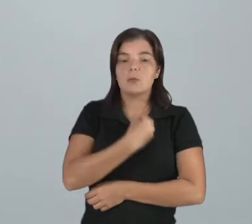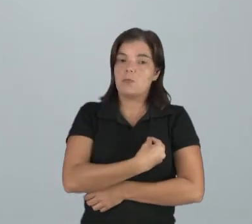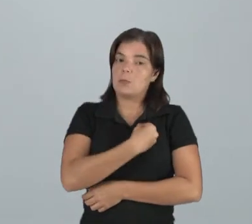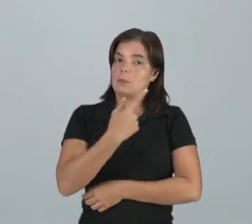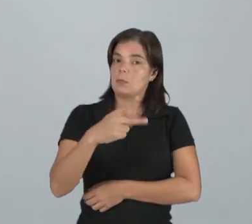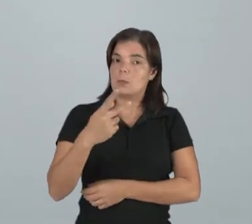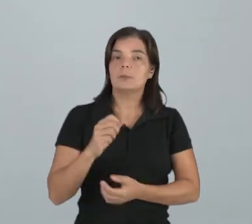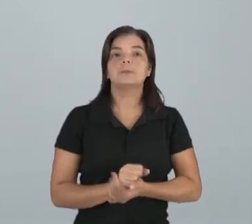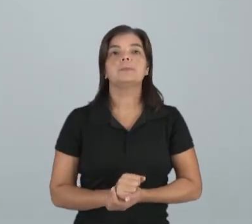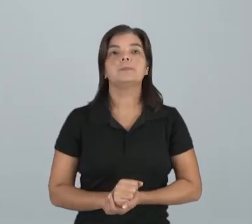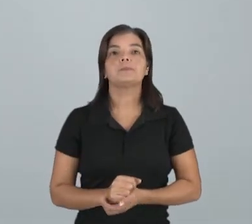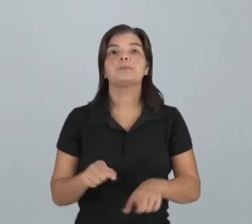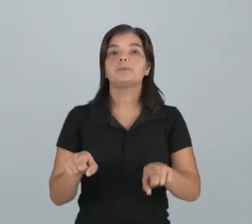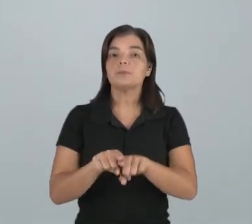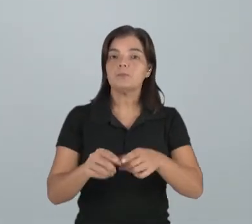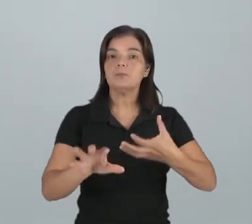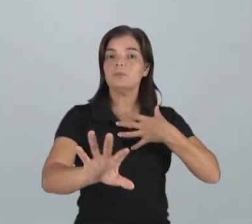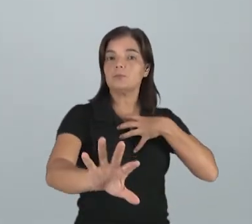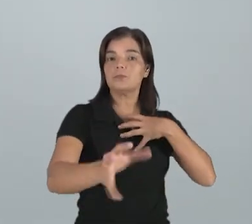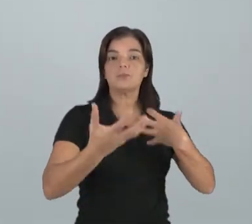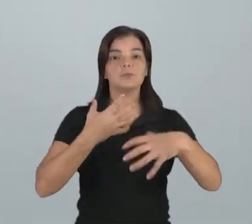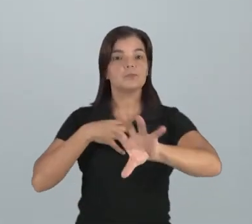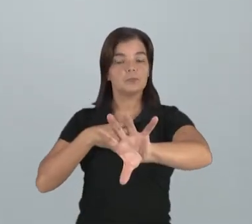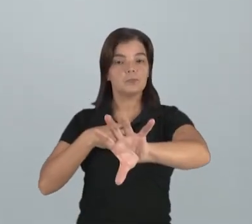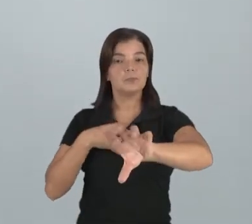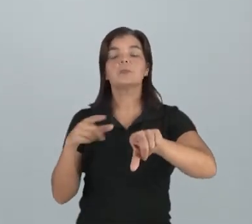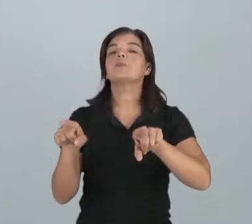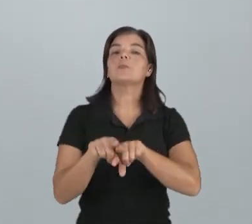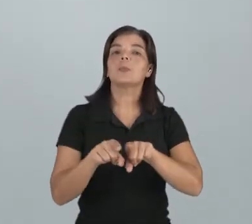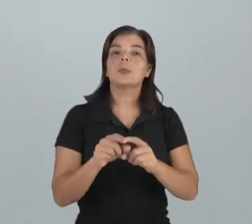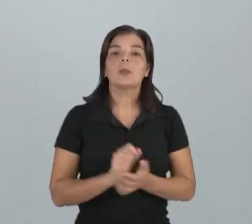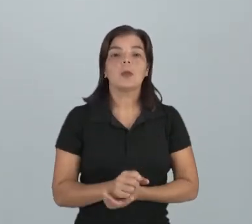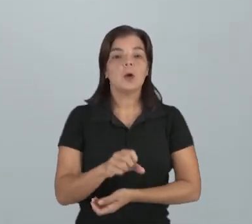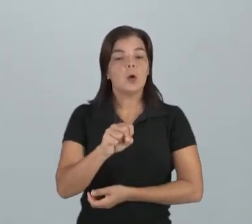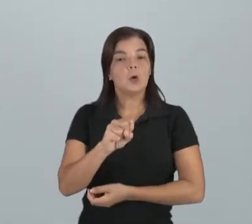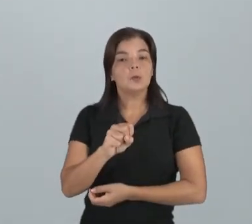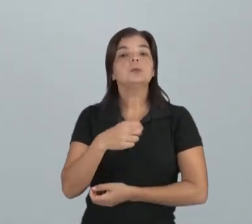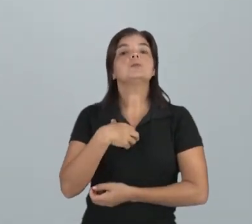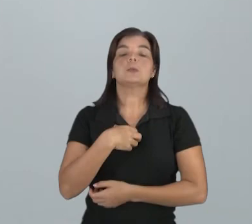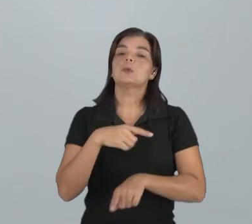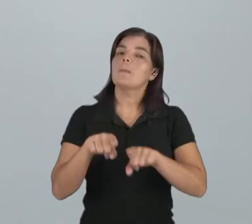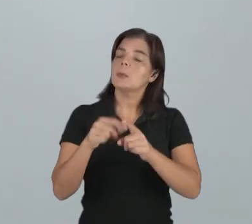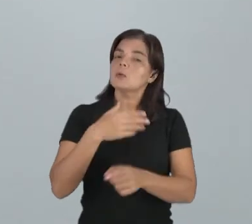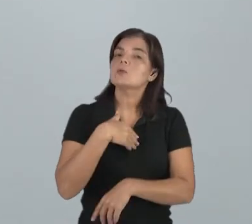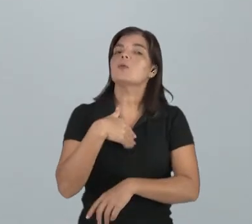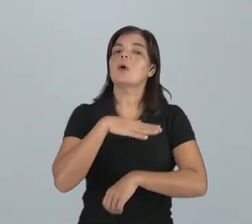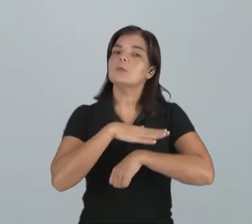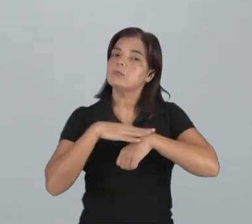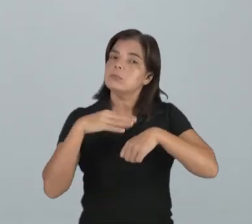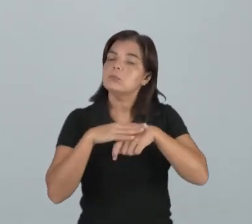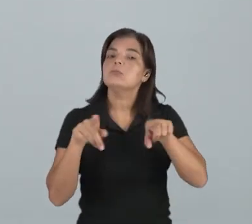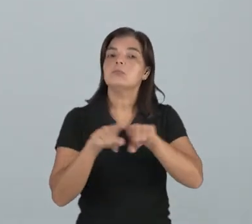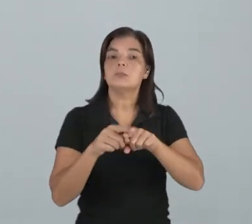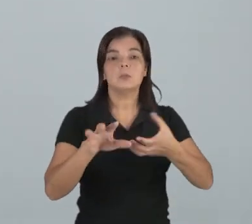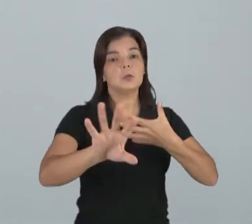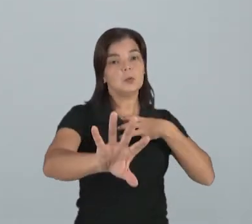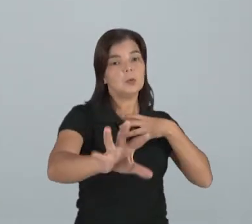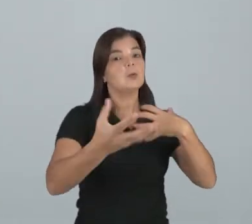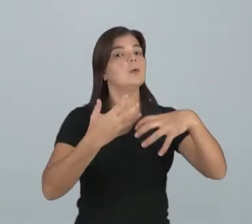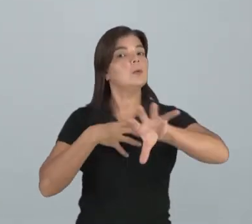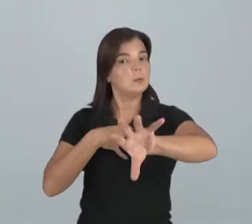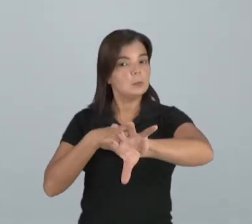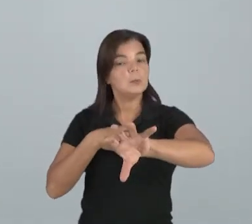dela. Simpatia e empatia. Qual é a diferença entre simpatia? Mais do que somente ser simpático, eu tenho que ser